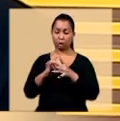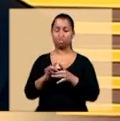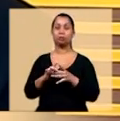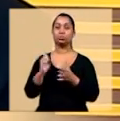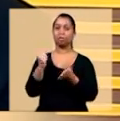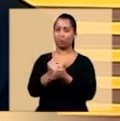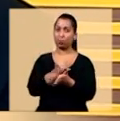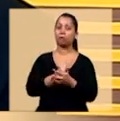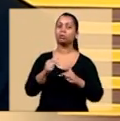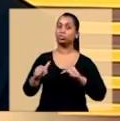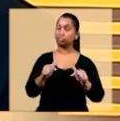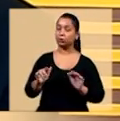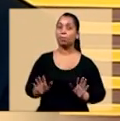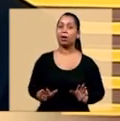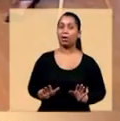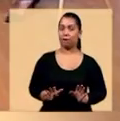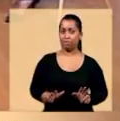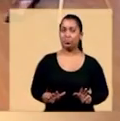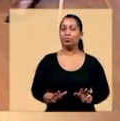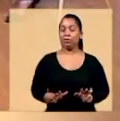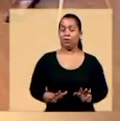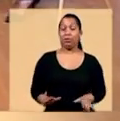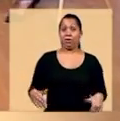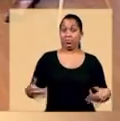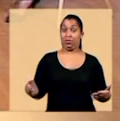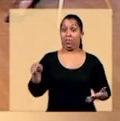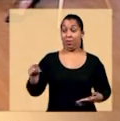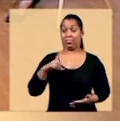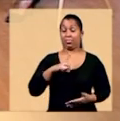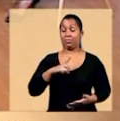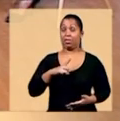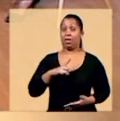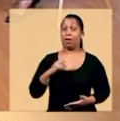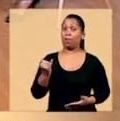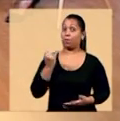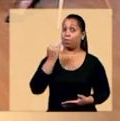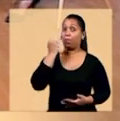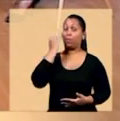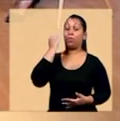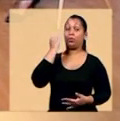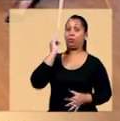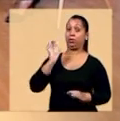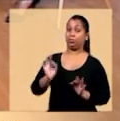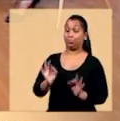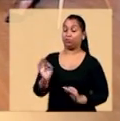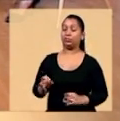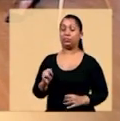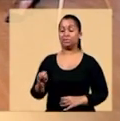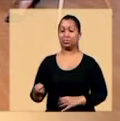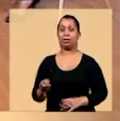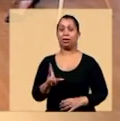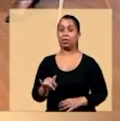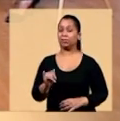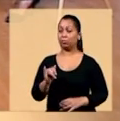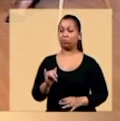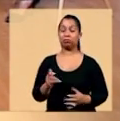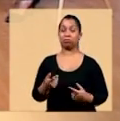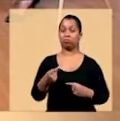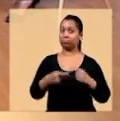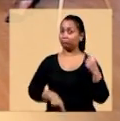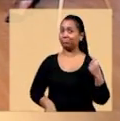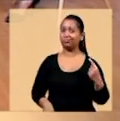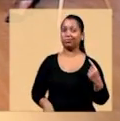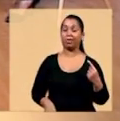contrato de trabalho dela. Ela tem um valor jurídico. Se ela pisa fora do